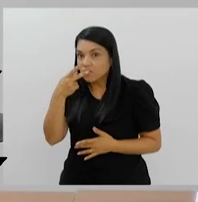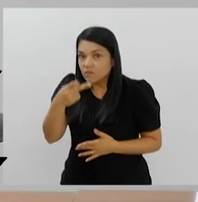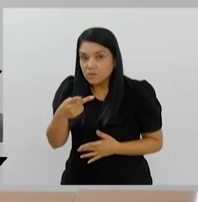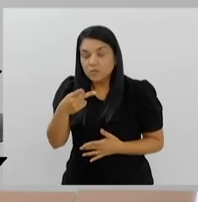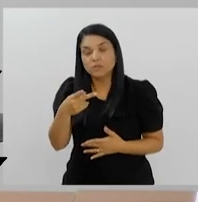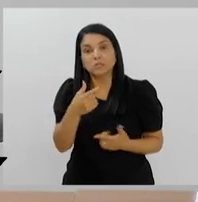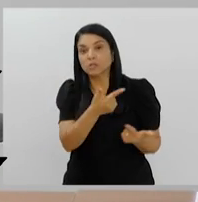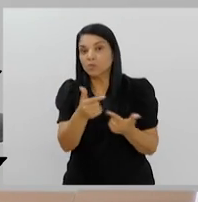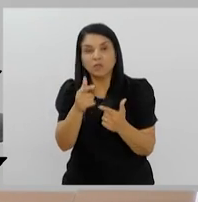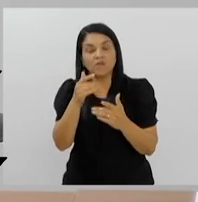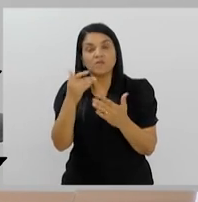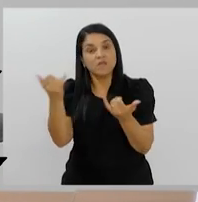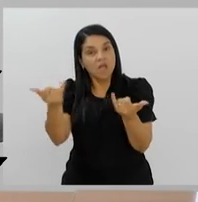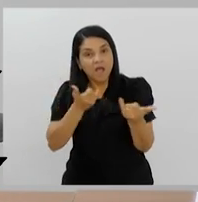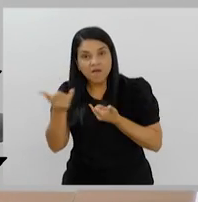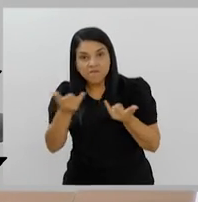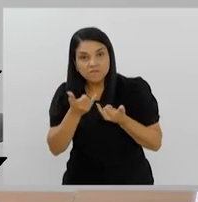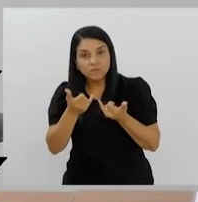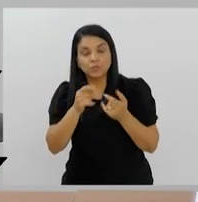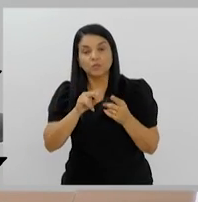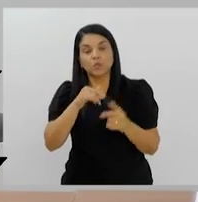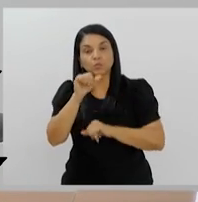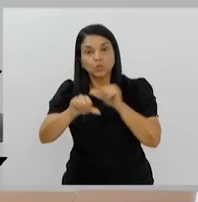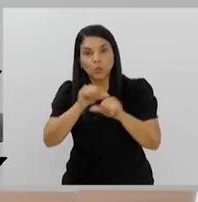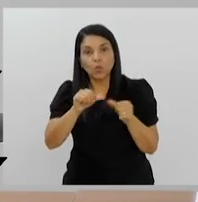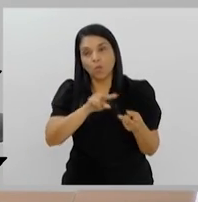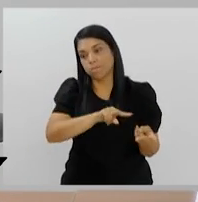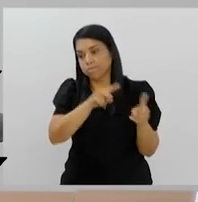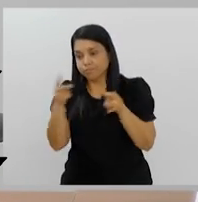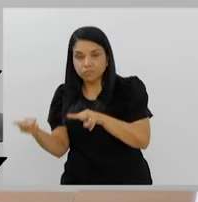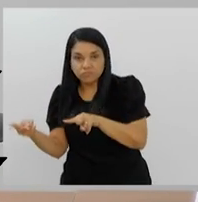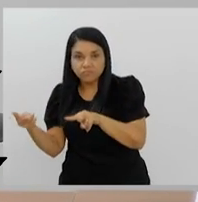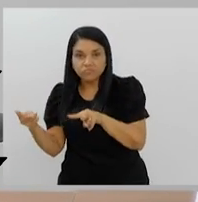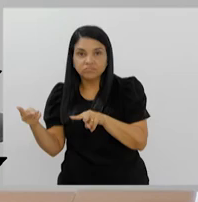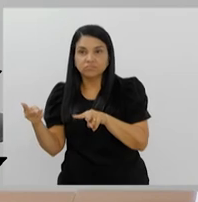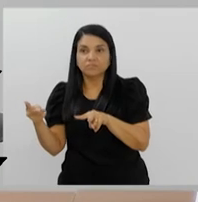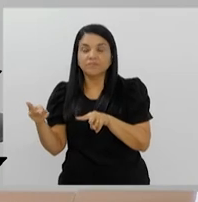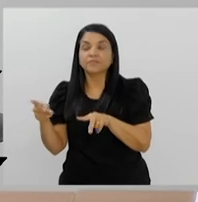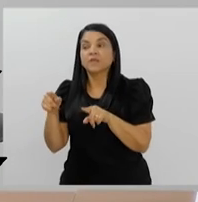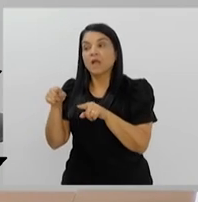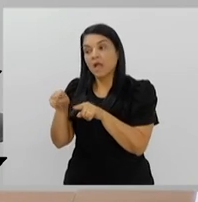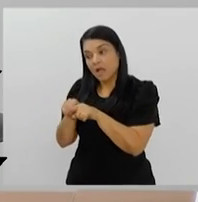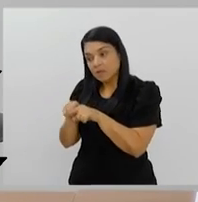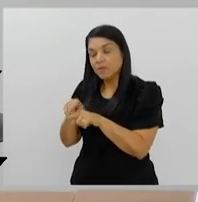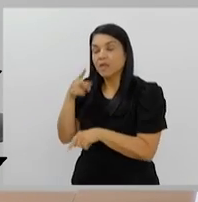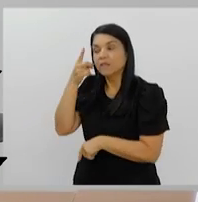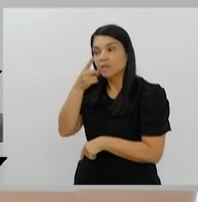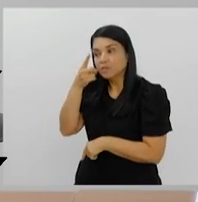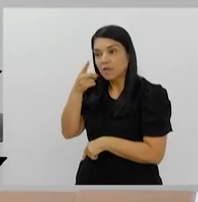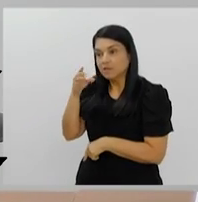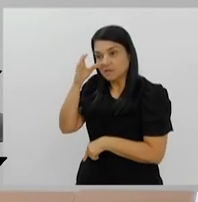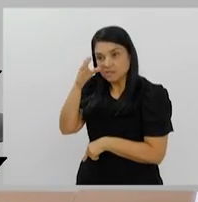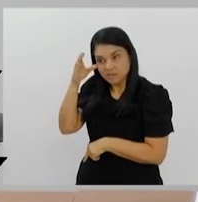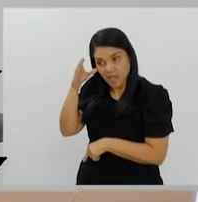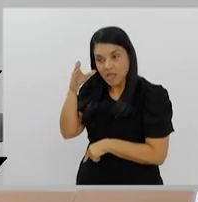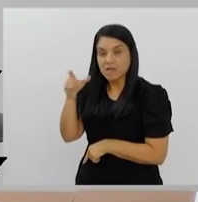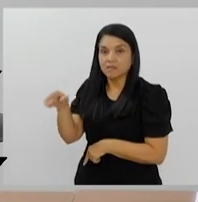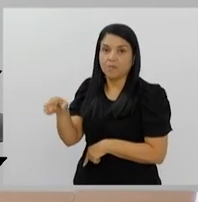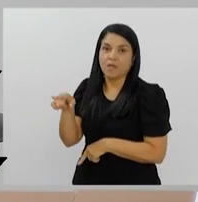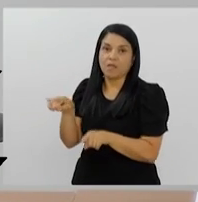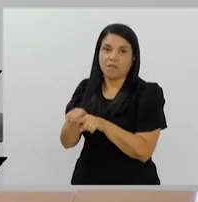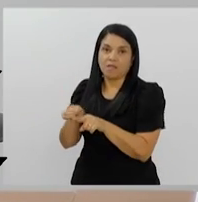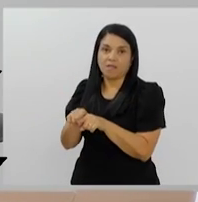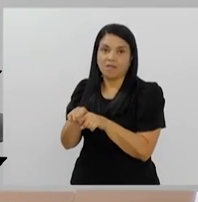comunicadas que houve a troca da empresa dentre elas a deputada Célia como cliente esses casos a pergunta